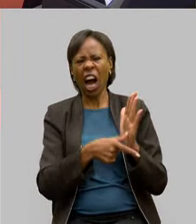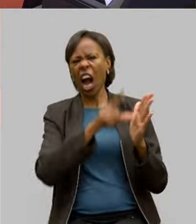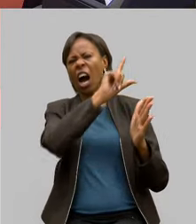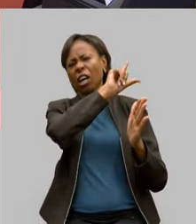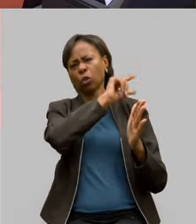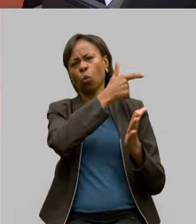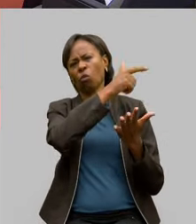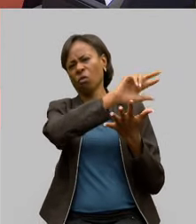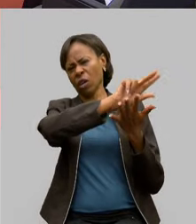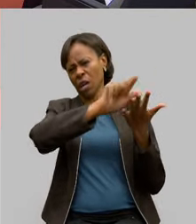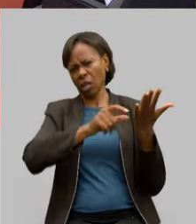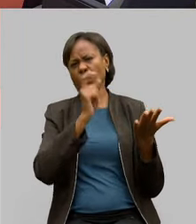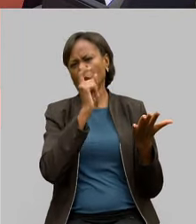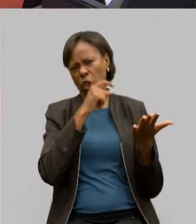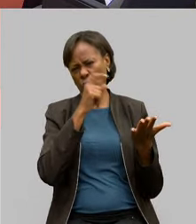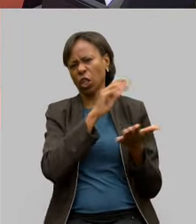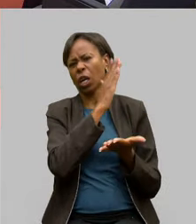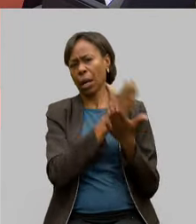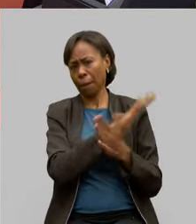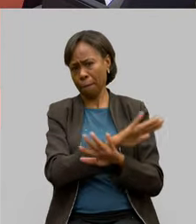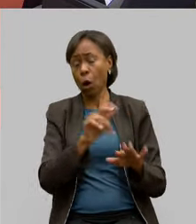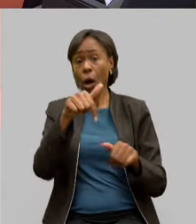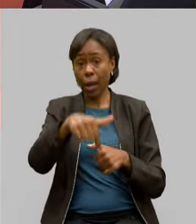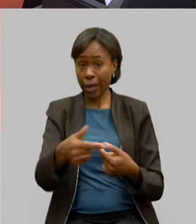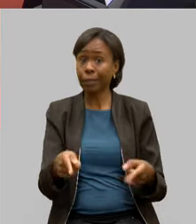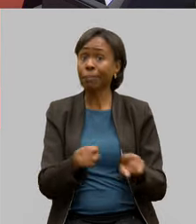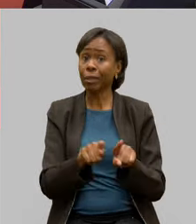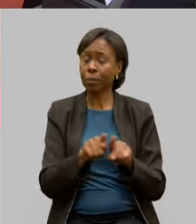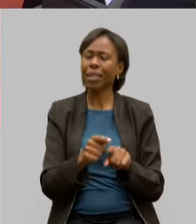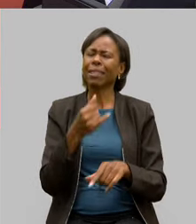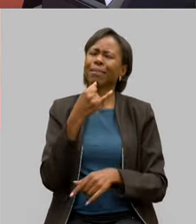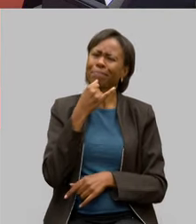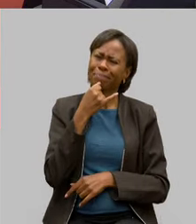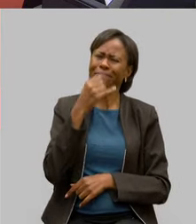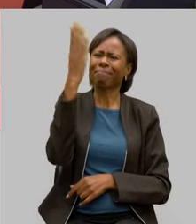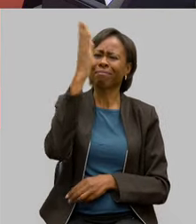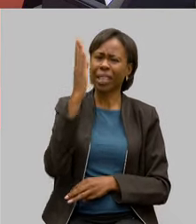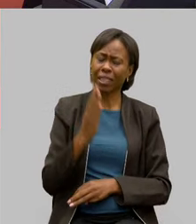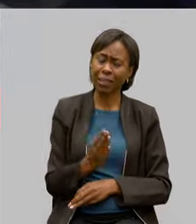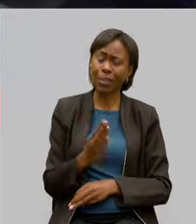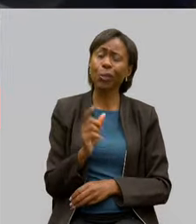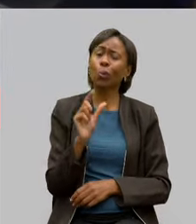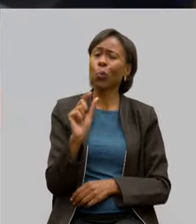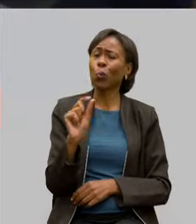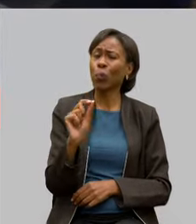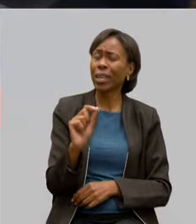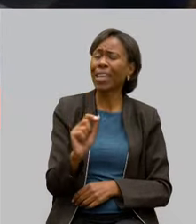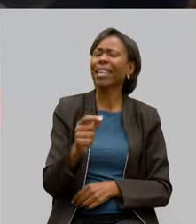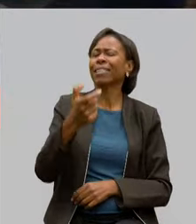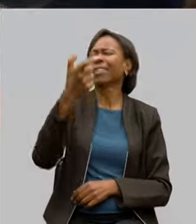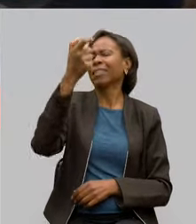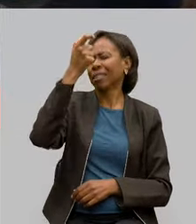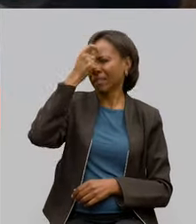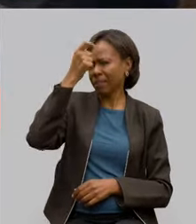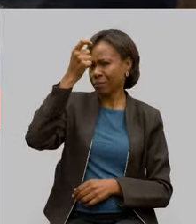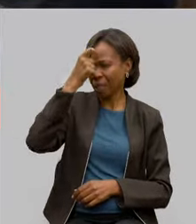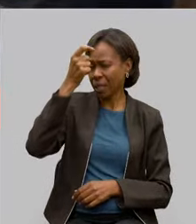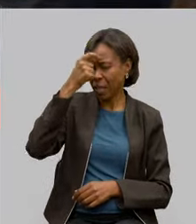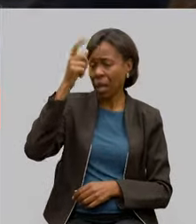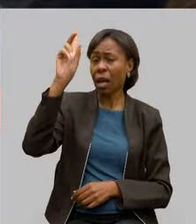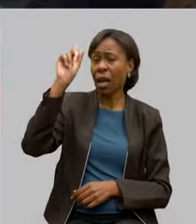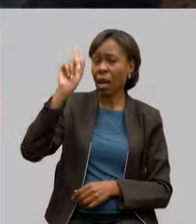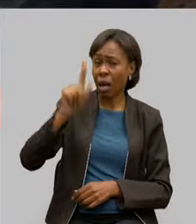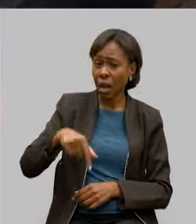atrás porque infelizmente nós sabemos disso O Brasil tem escolhido conscientemente a ser um país do